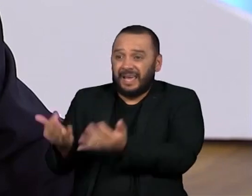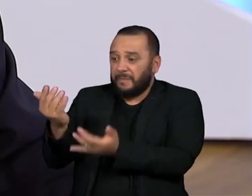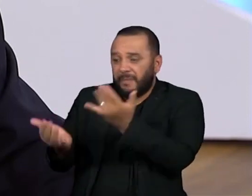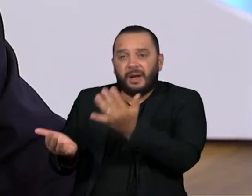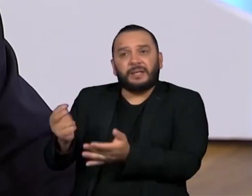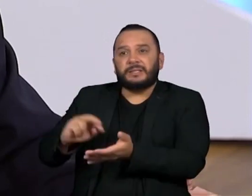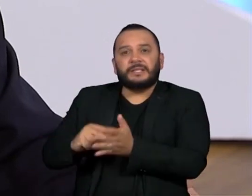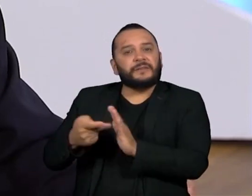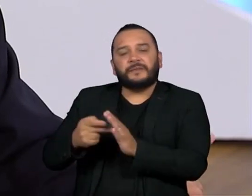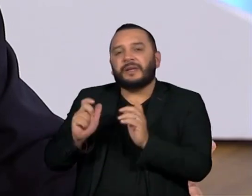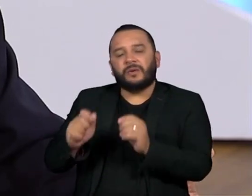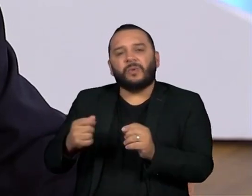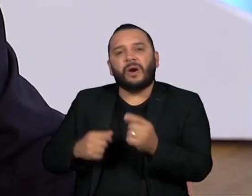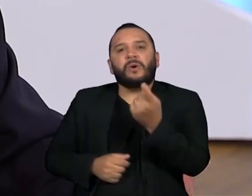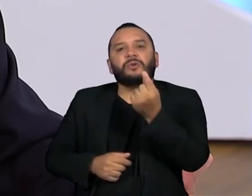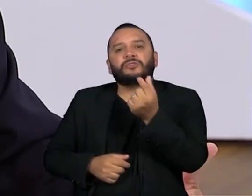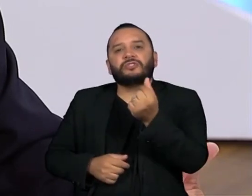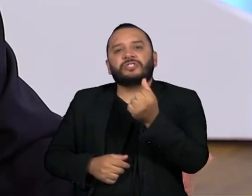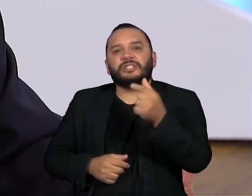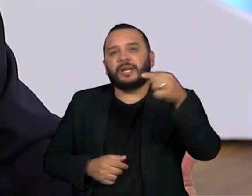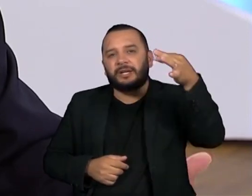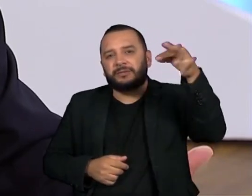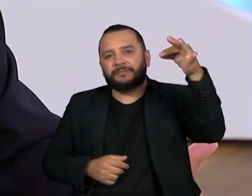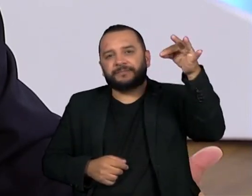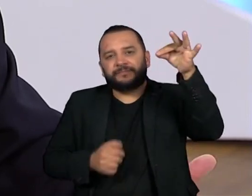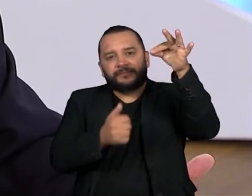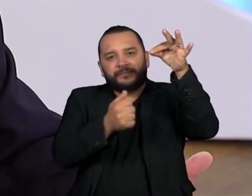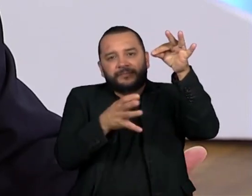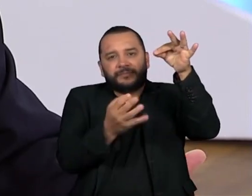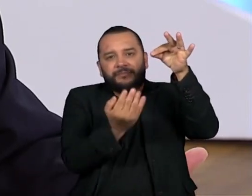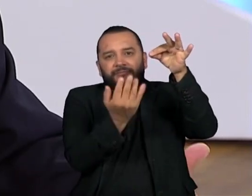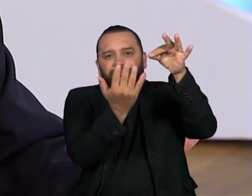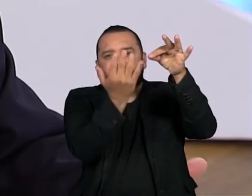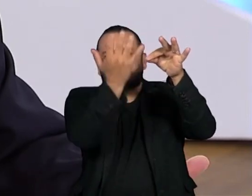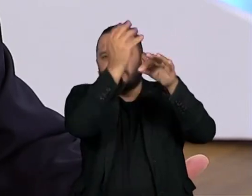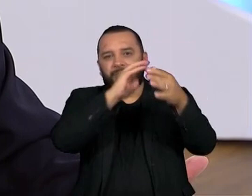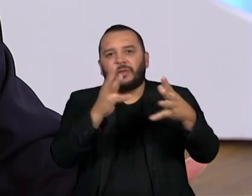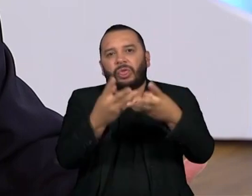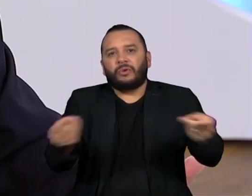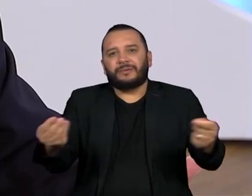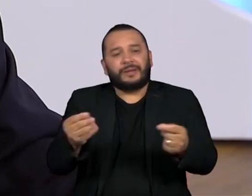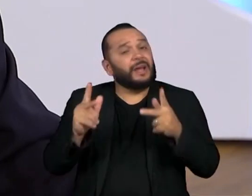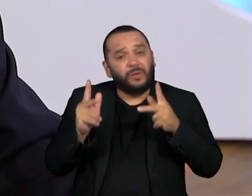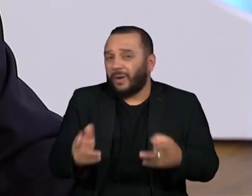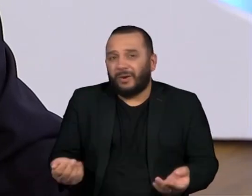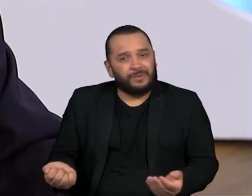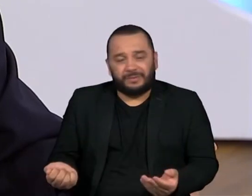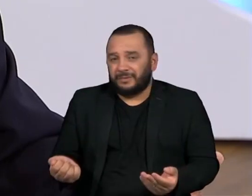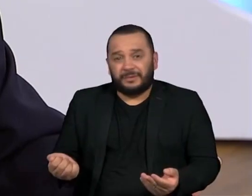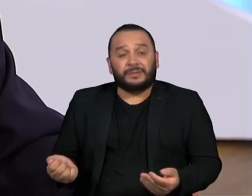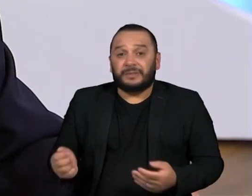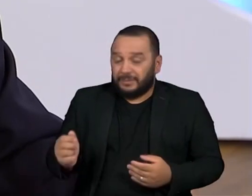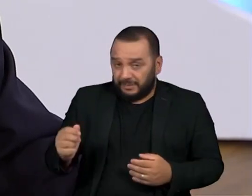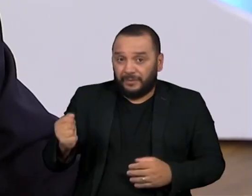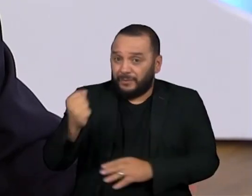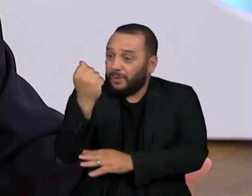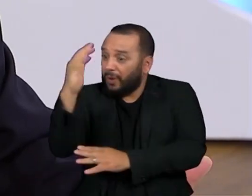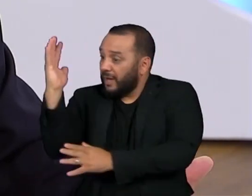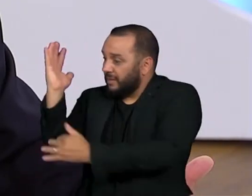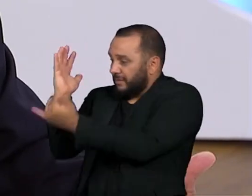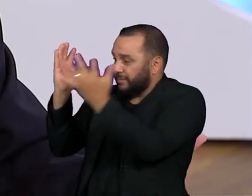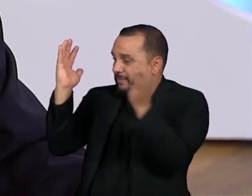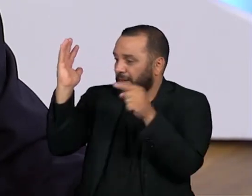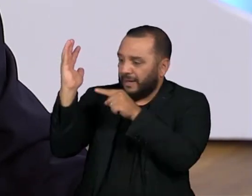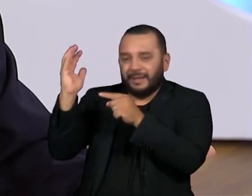Dinheiro. Pôr a floresta em pé é pôr o Brasil na nova economia ganhando dinheiro. Se a relação com a